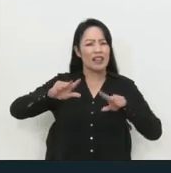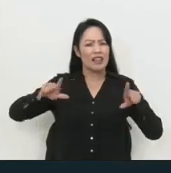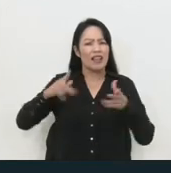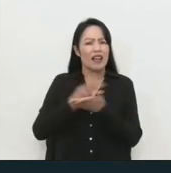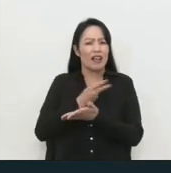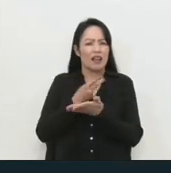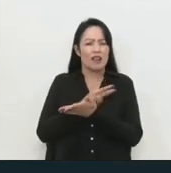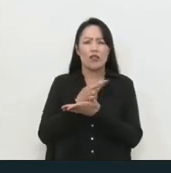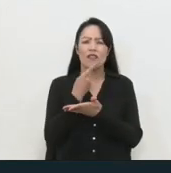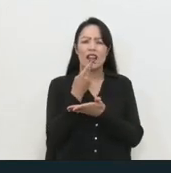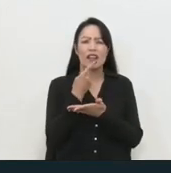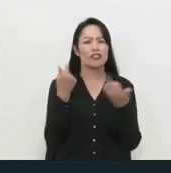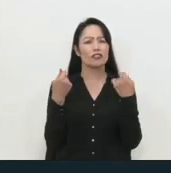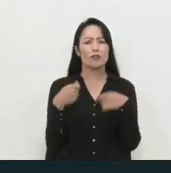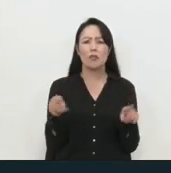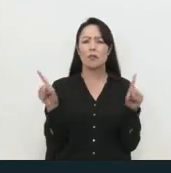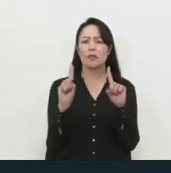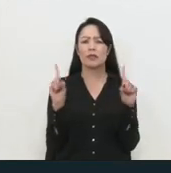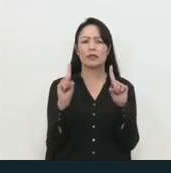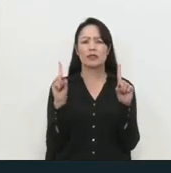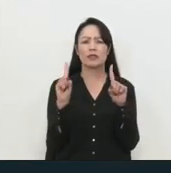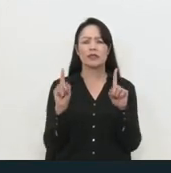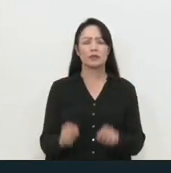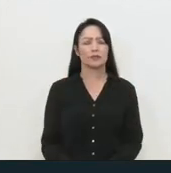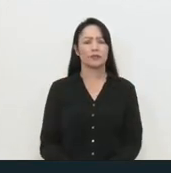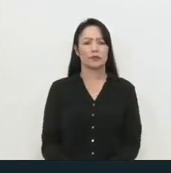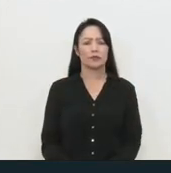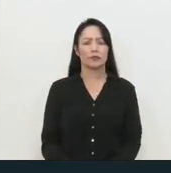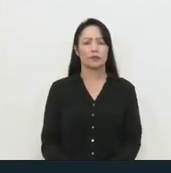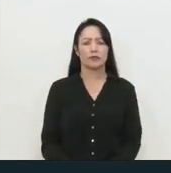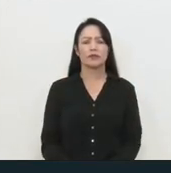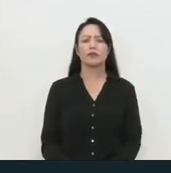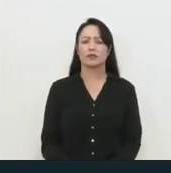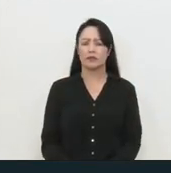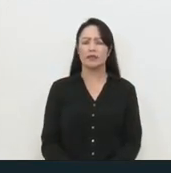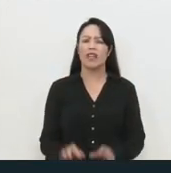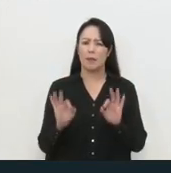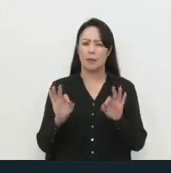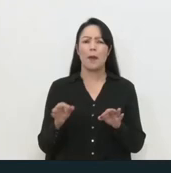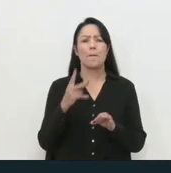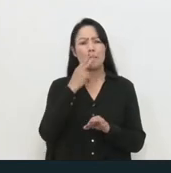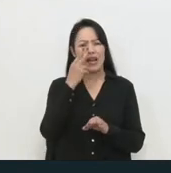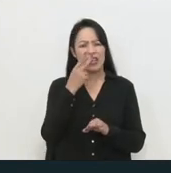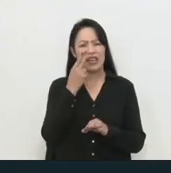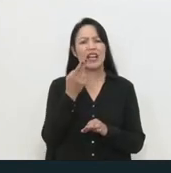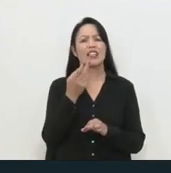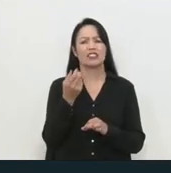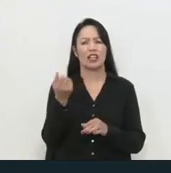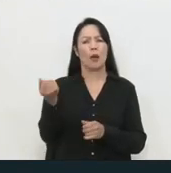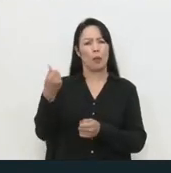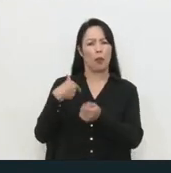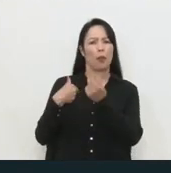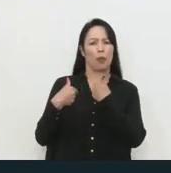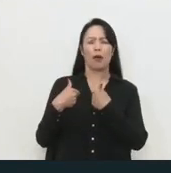coisas que na verdade ofendem a comunidade